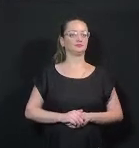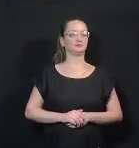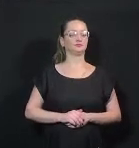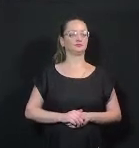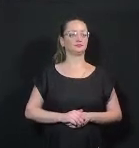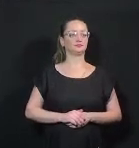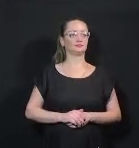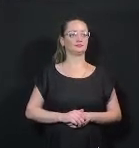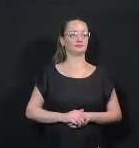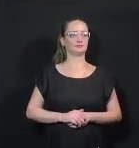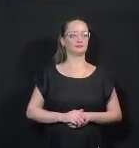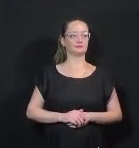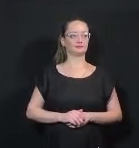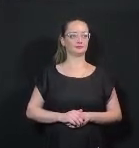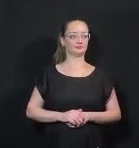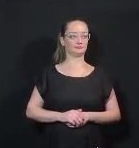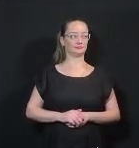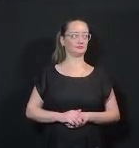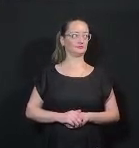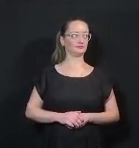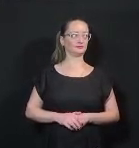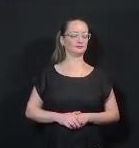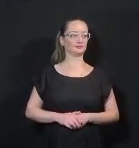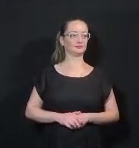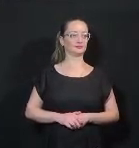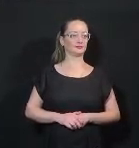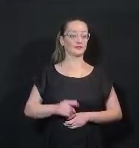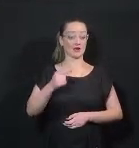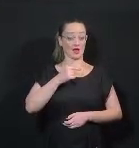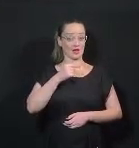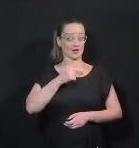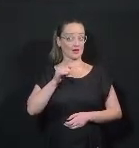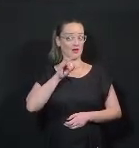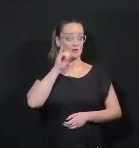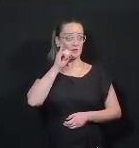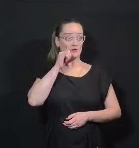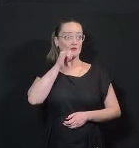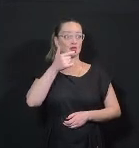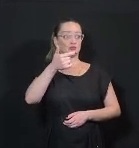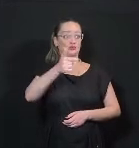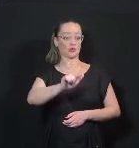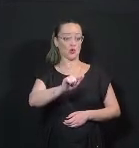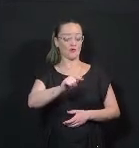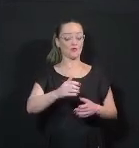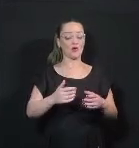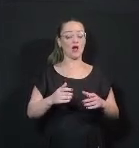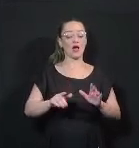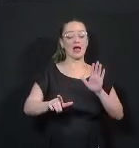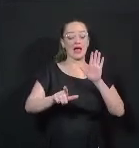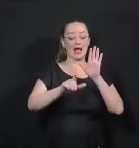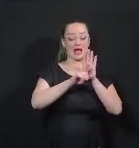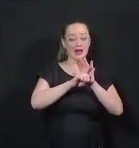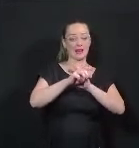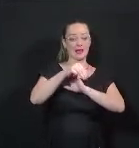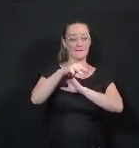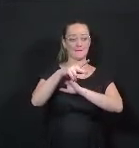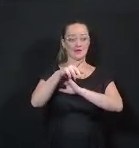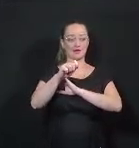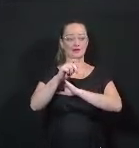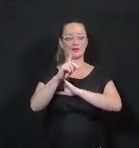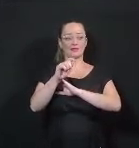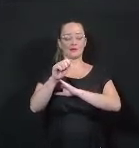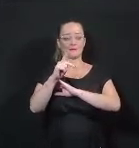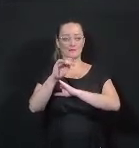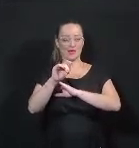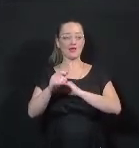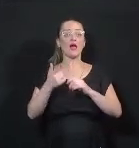As políticas, aqui ressaltar que a aprovação da Lei Maria da Penha foi uma grande conquista dos movimentos